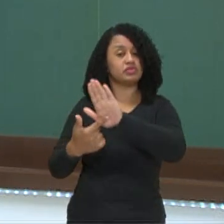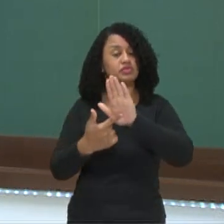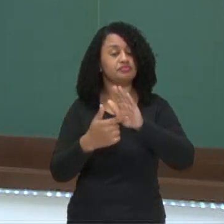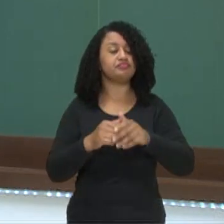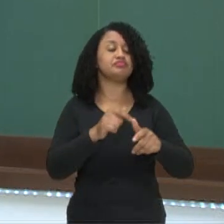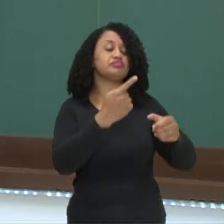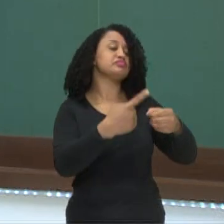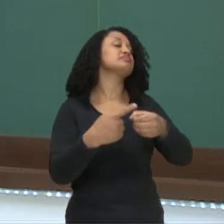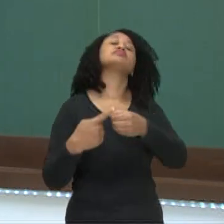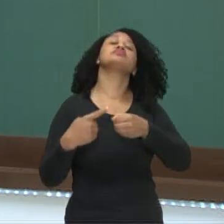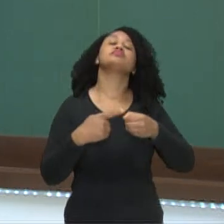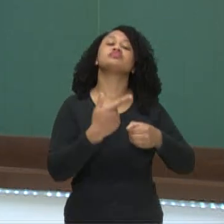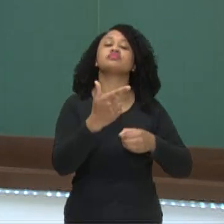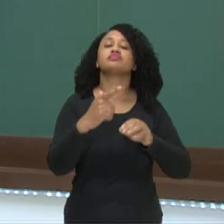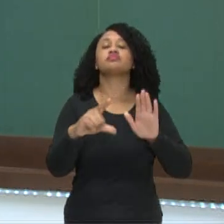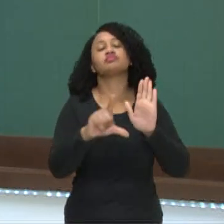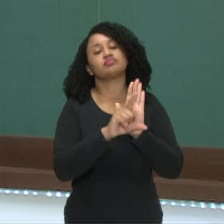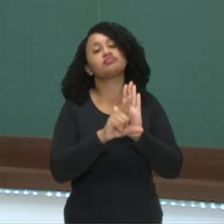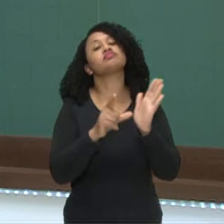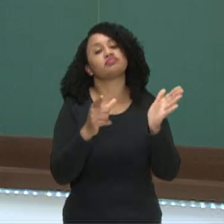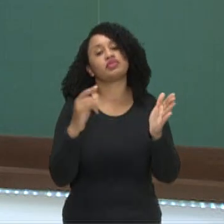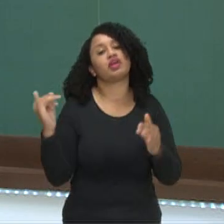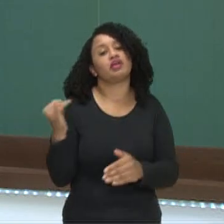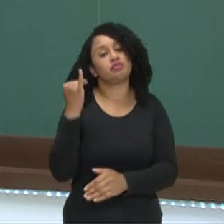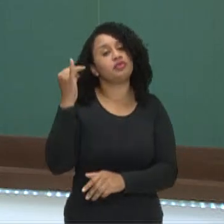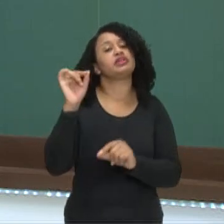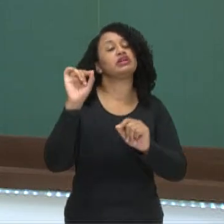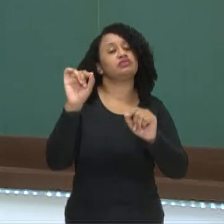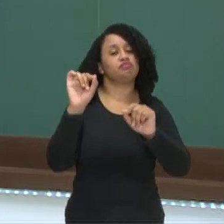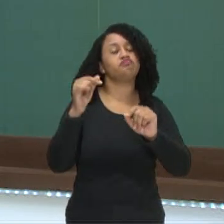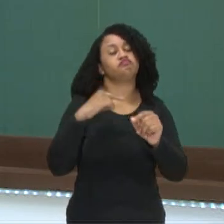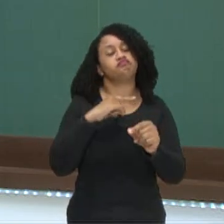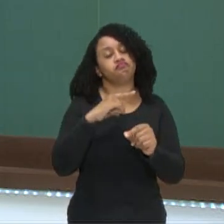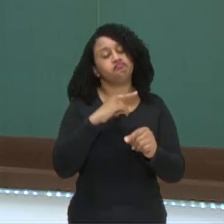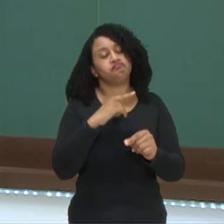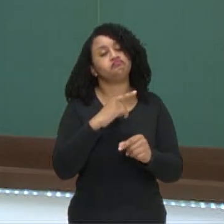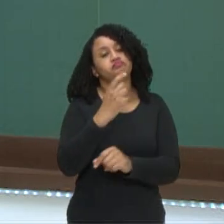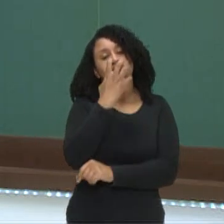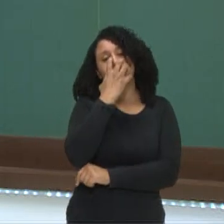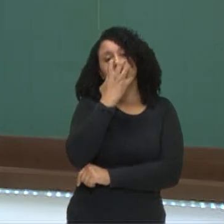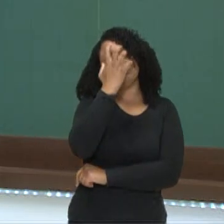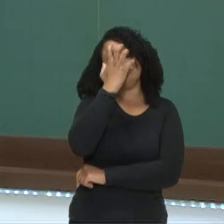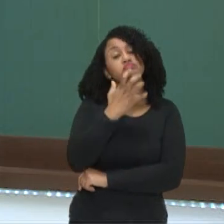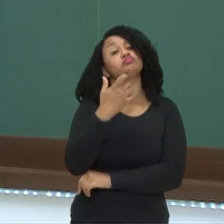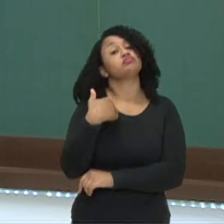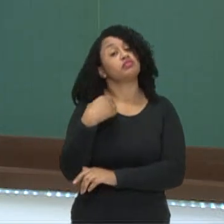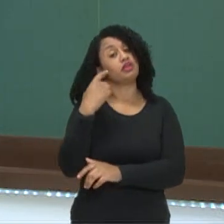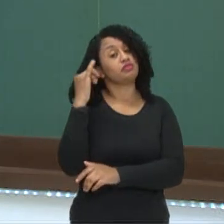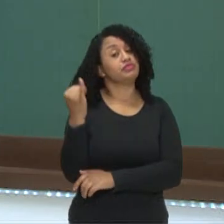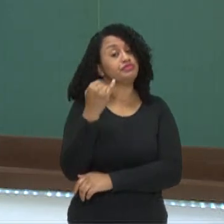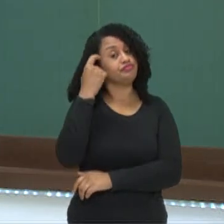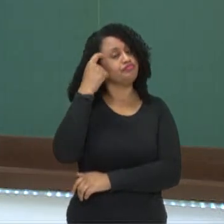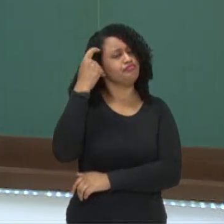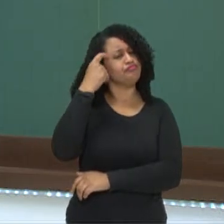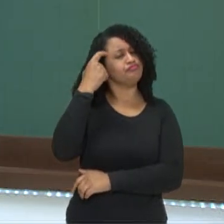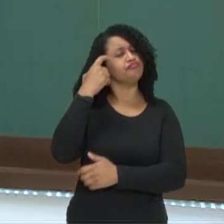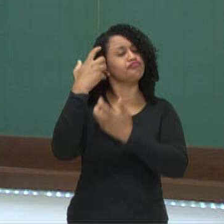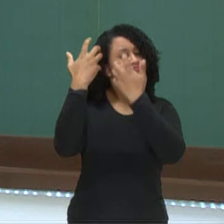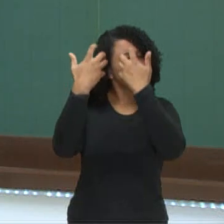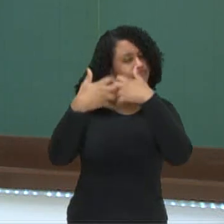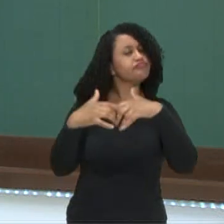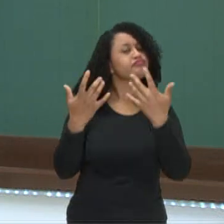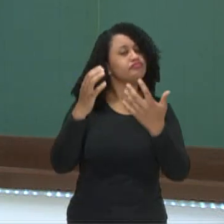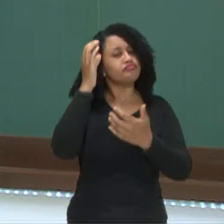essa legislação, cabe o bom senso sempre do usuário, do seu dono, né? Do dono do